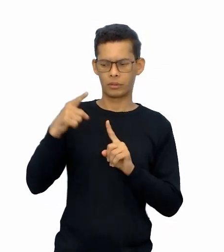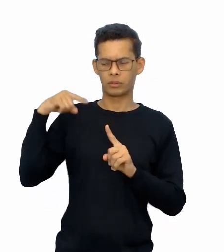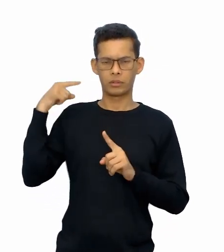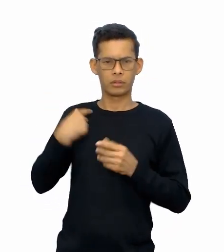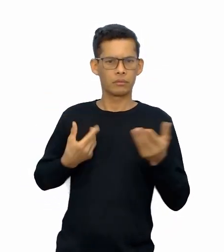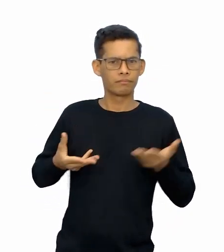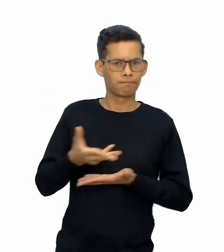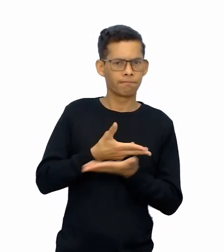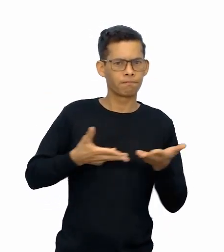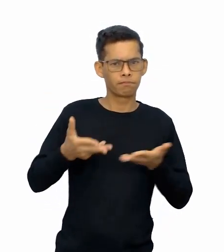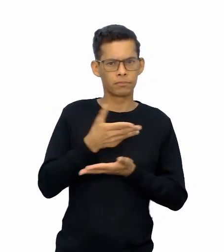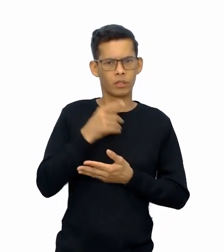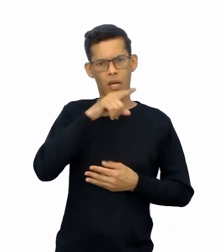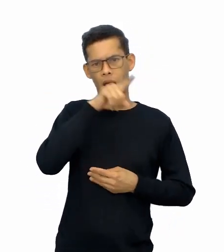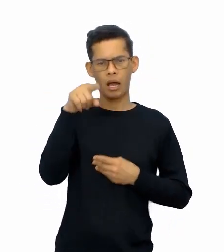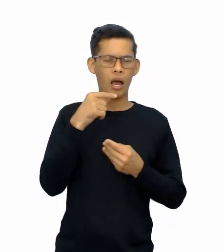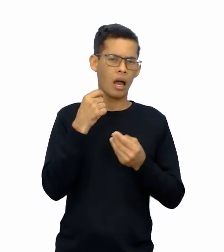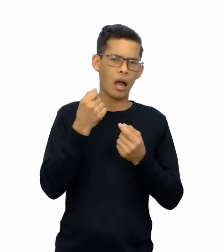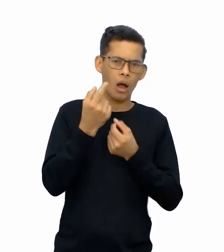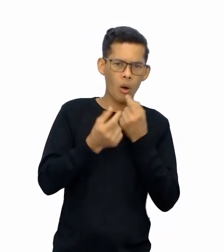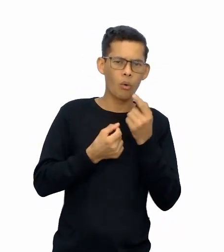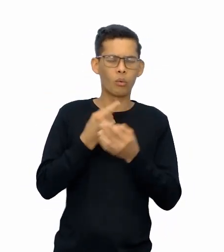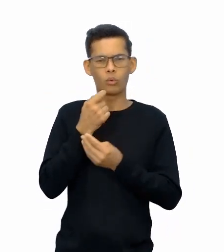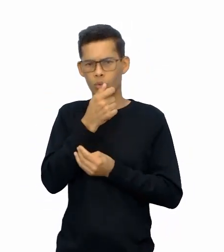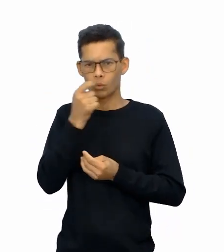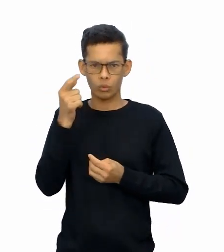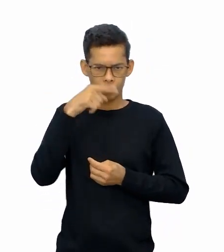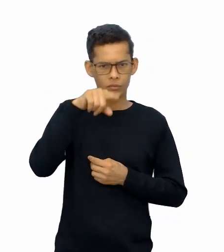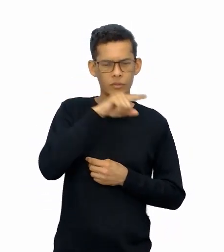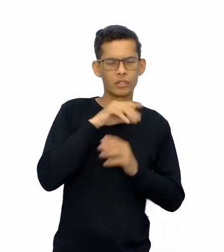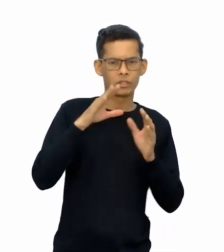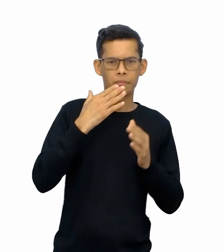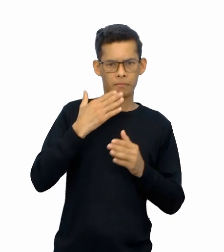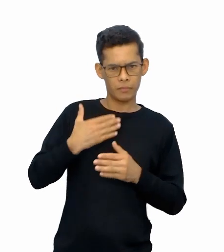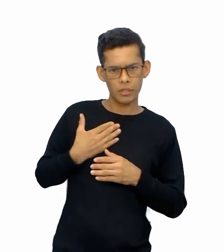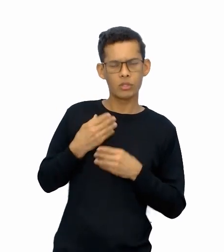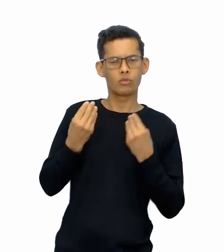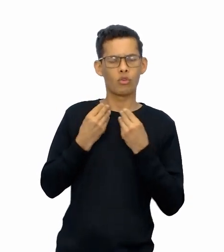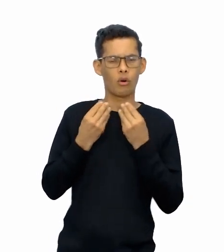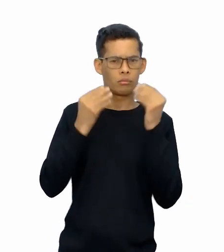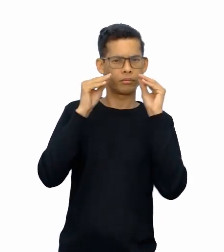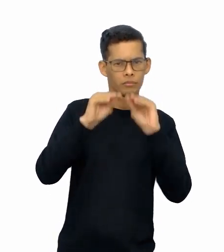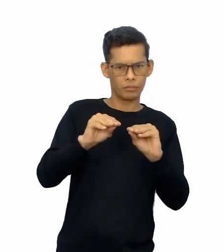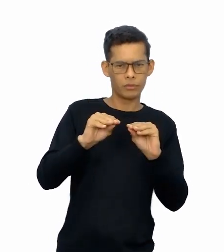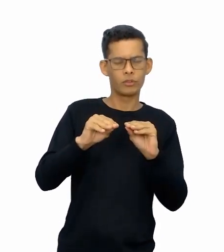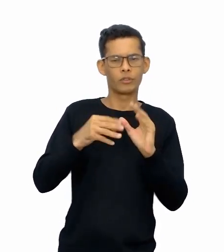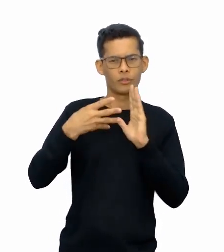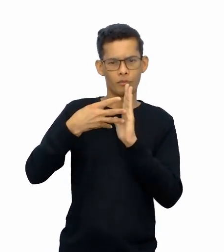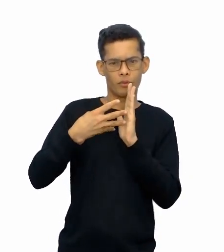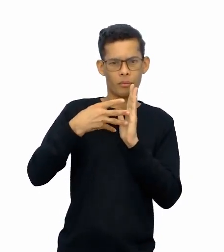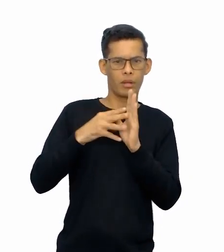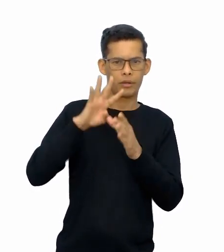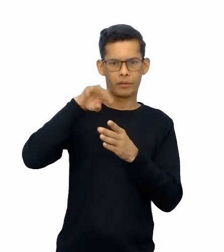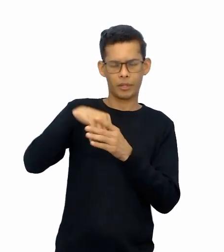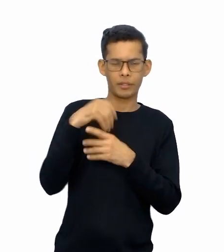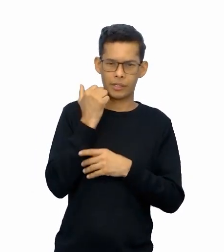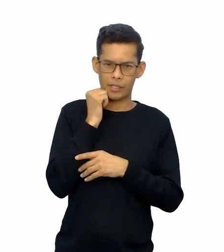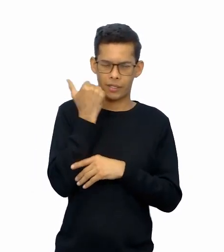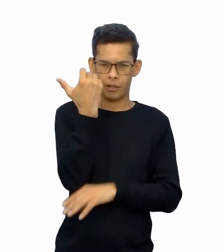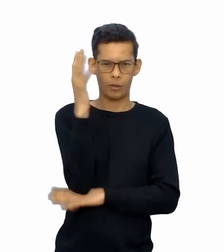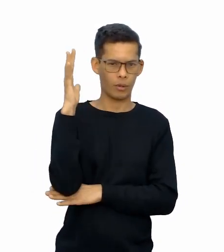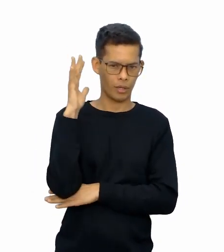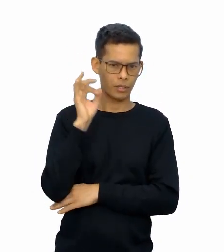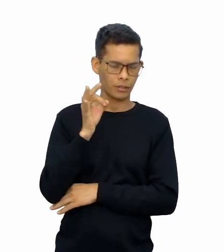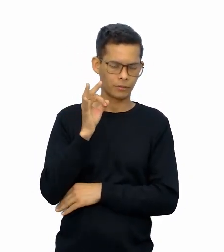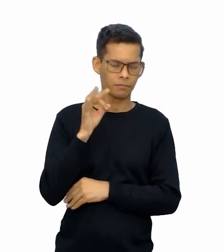reforçar que alguns de vocês também nos solicitaram essa abordagem através do formulário, né, o Comunidade de Ciências da Natureza, né, em que a